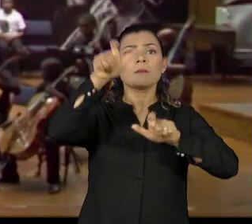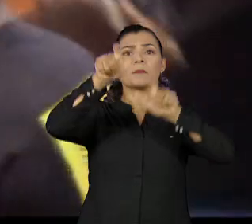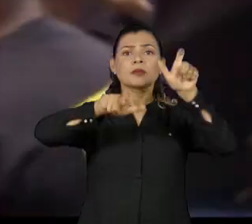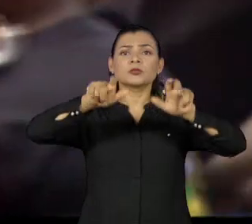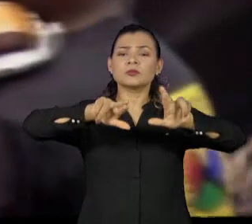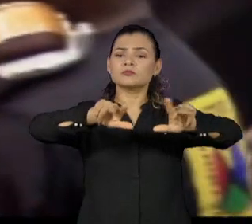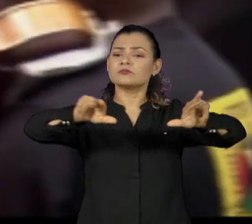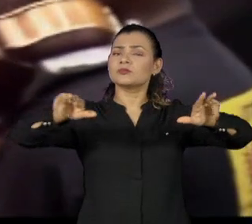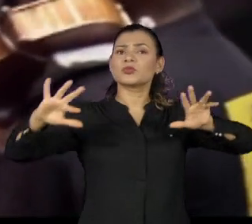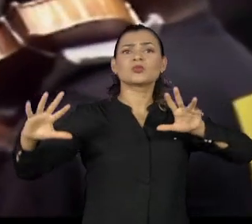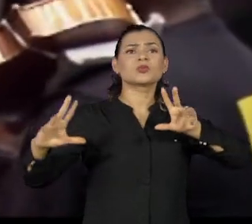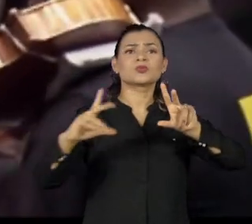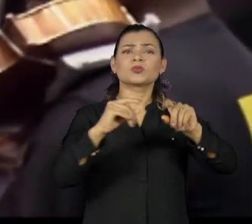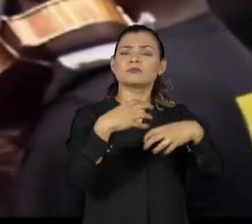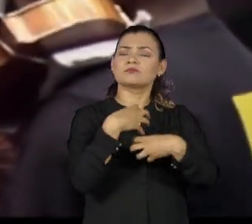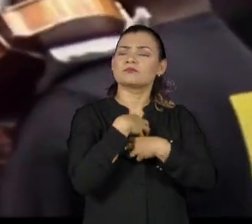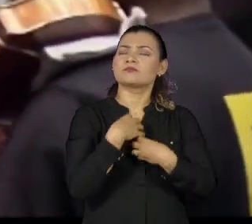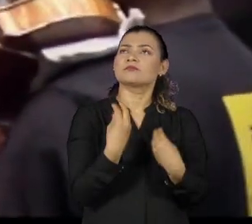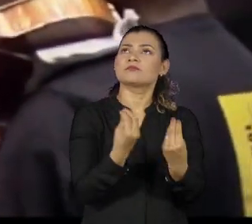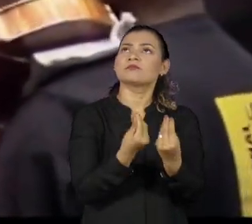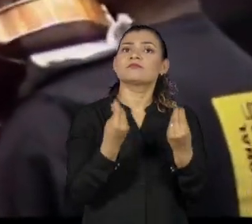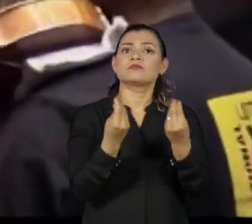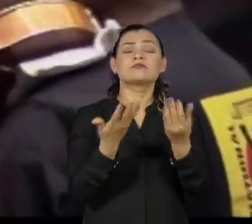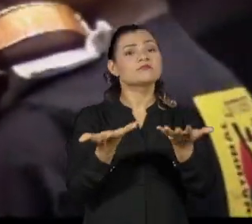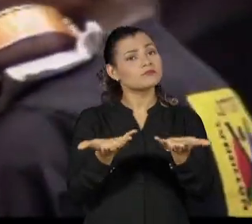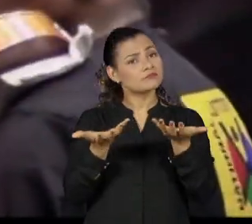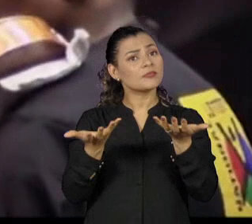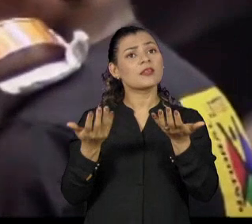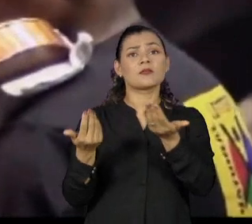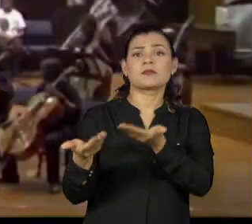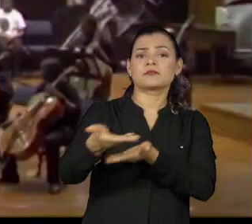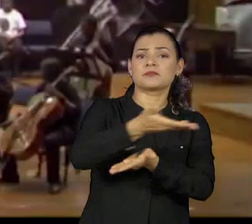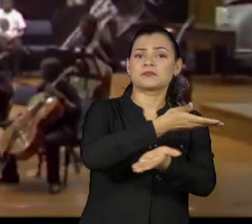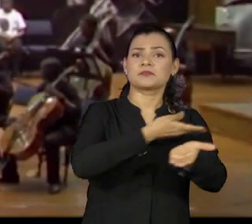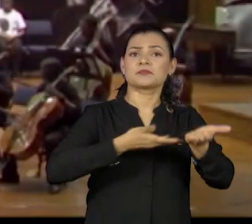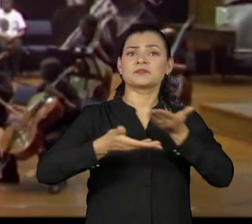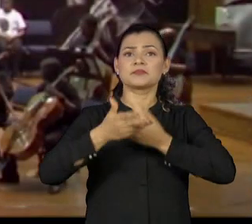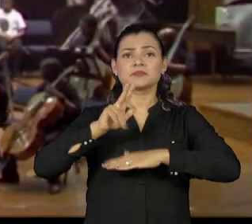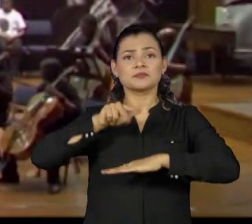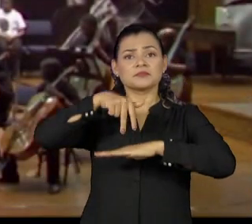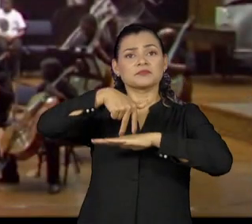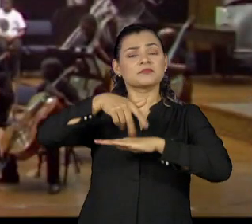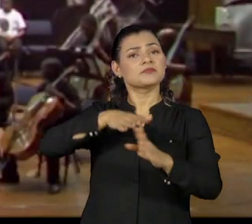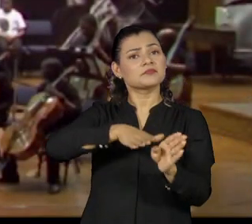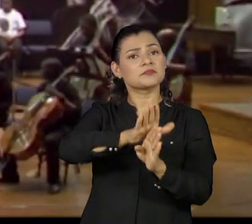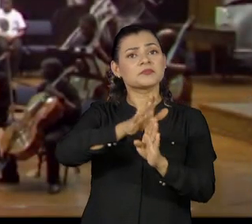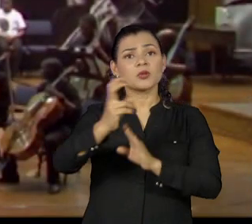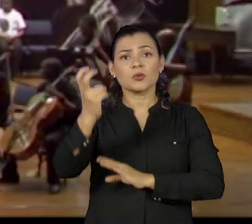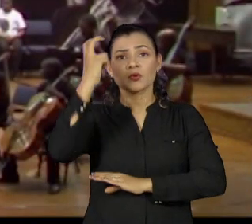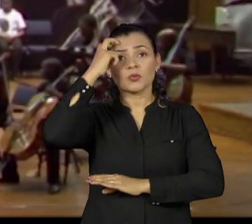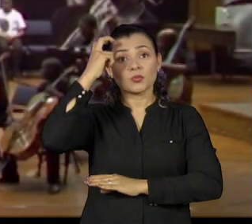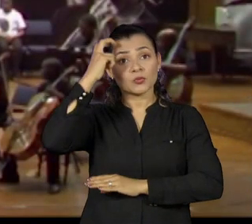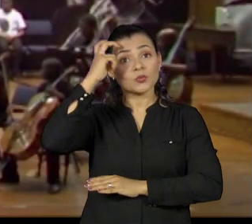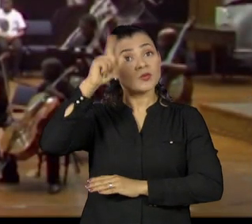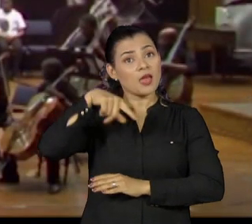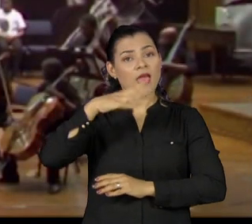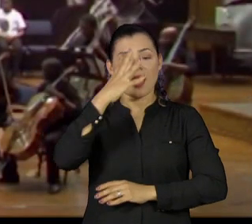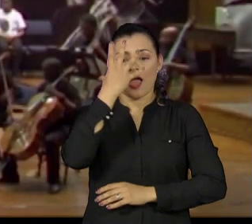sensíveis e dispostas a auxiliar, porque a cultura é a alma de um